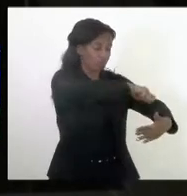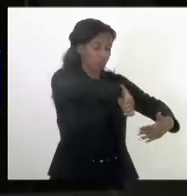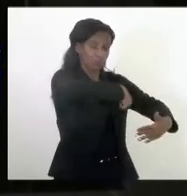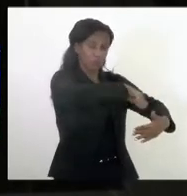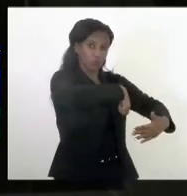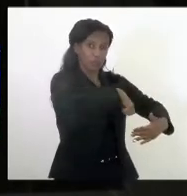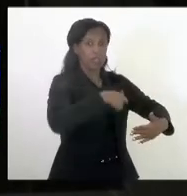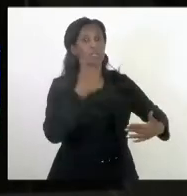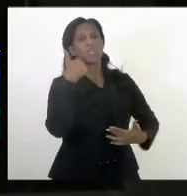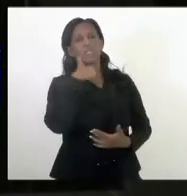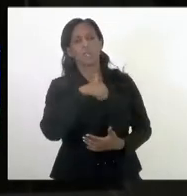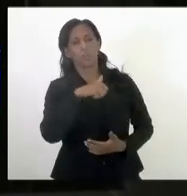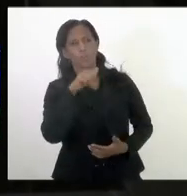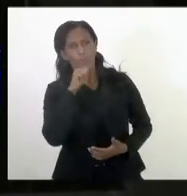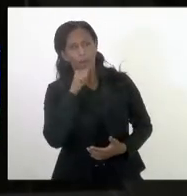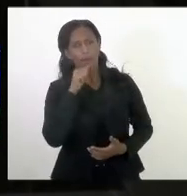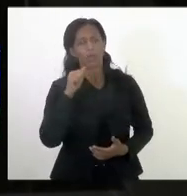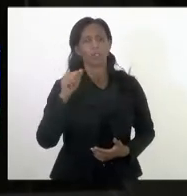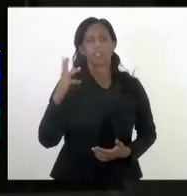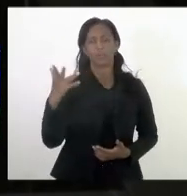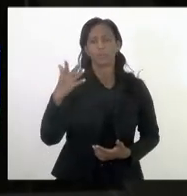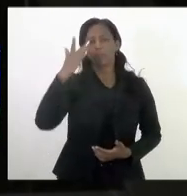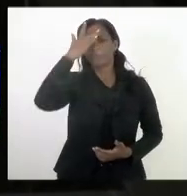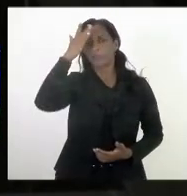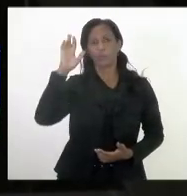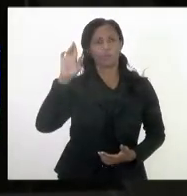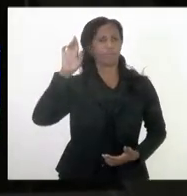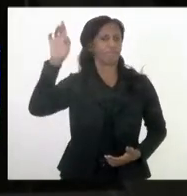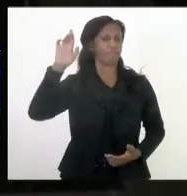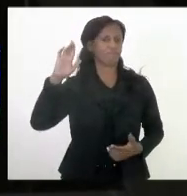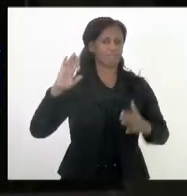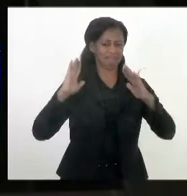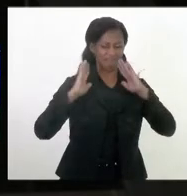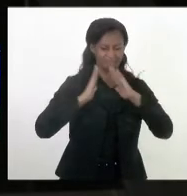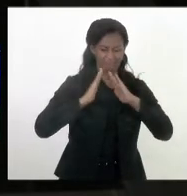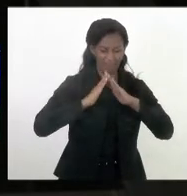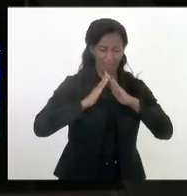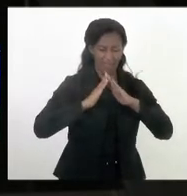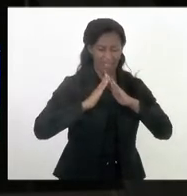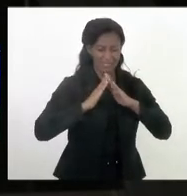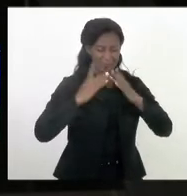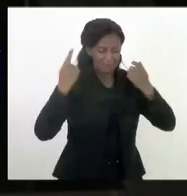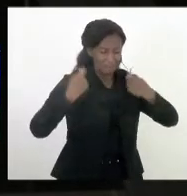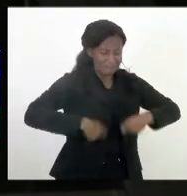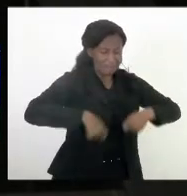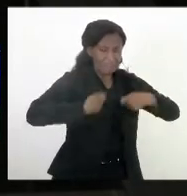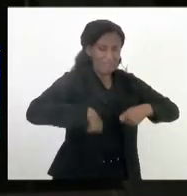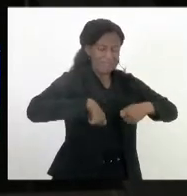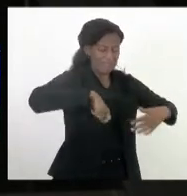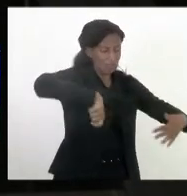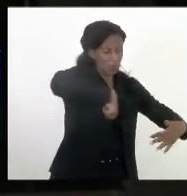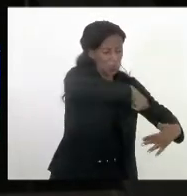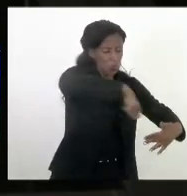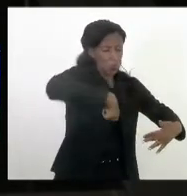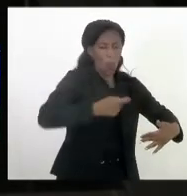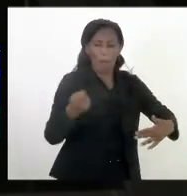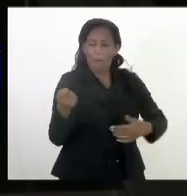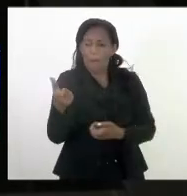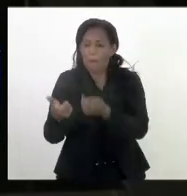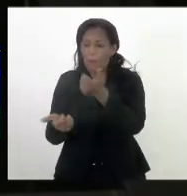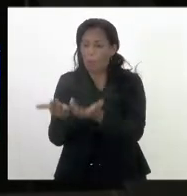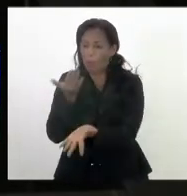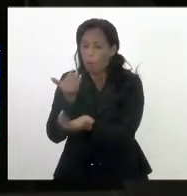são mães, chefes de família, que no afã de poder cozinhar o pouco alimento que têm,